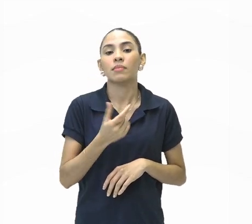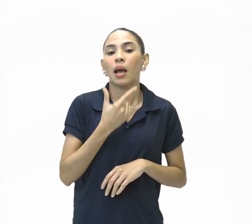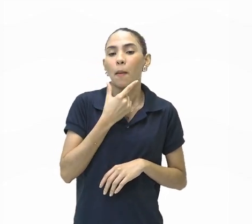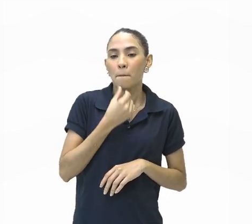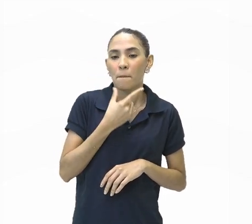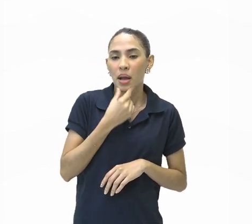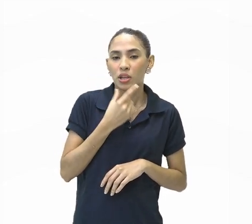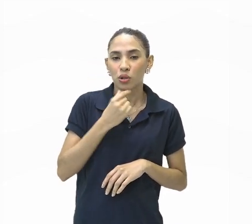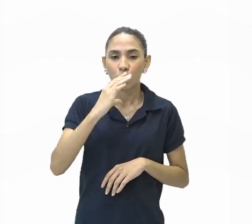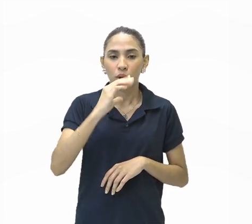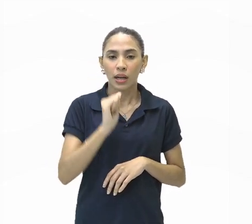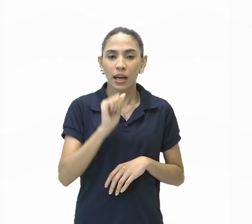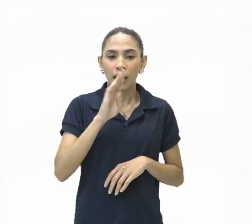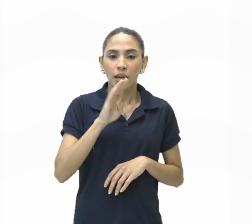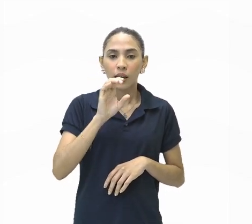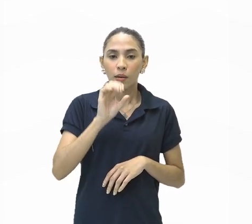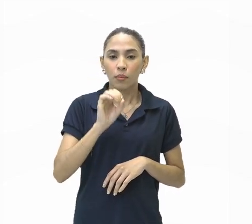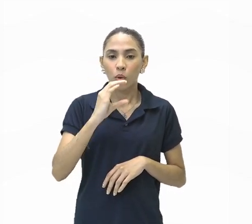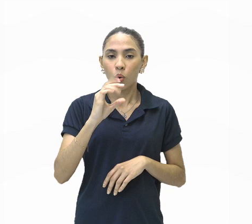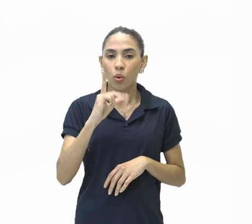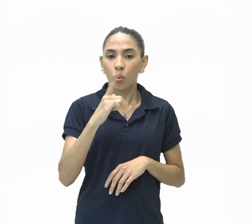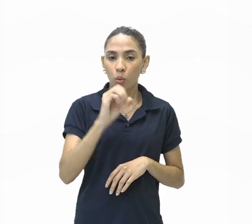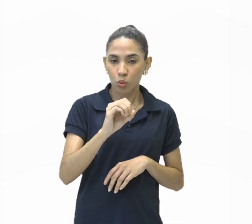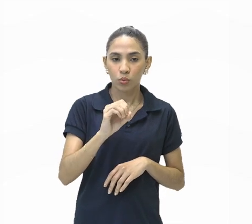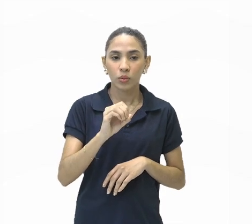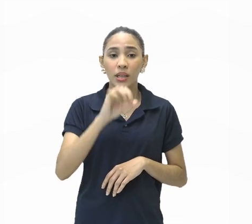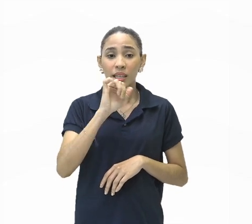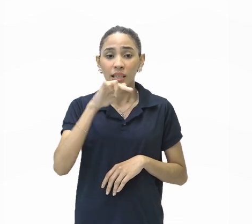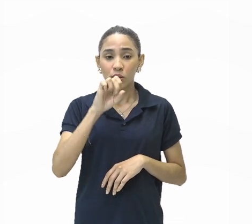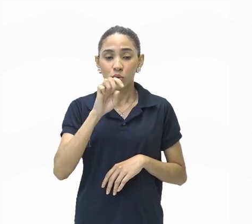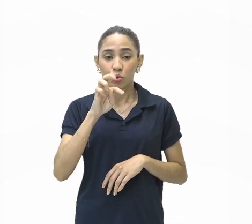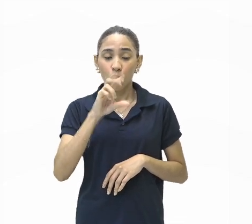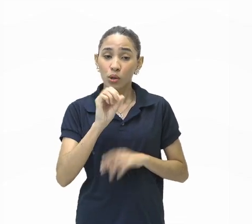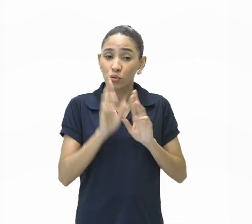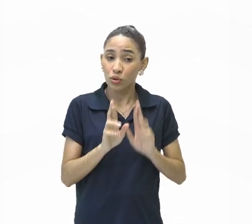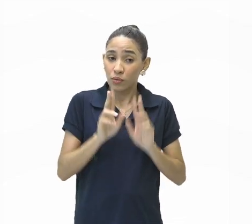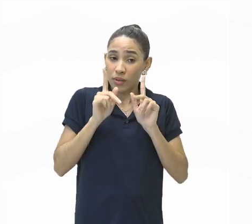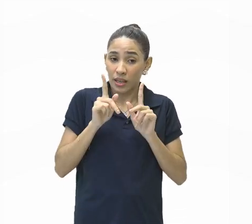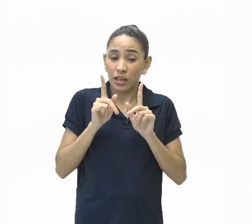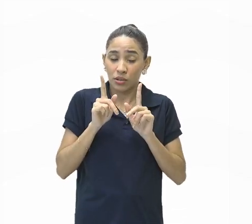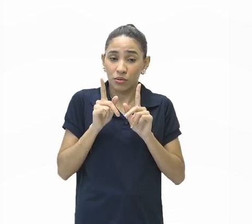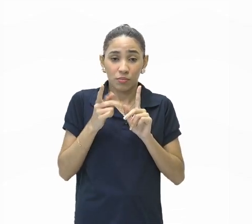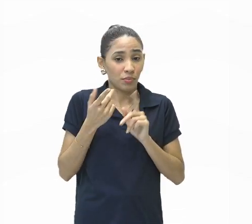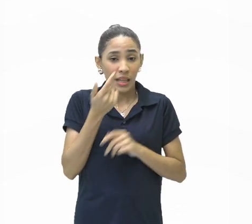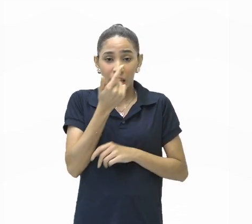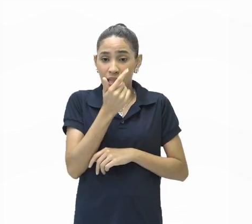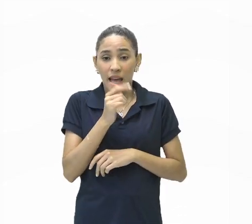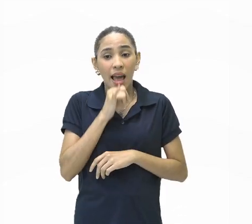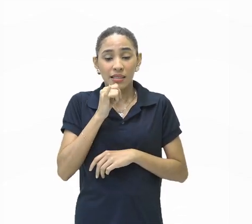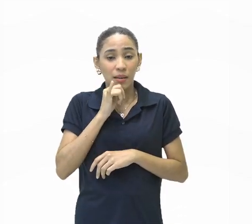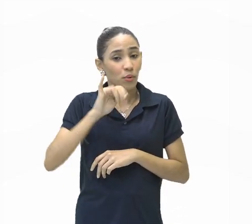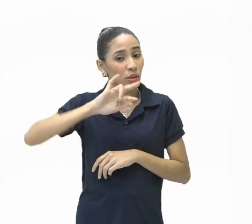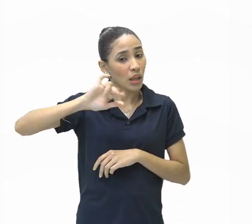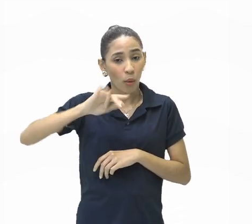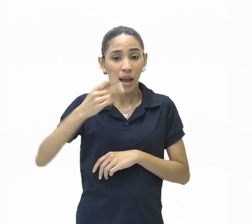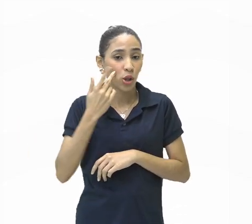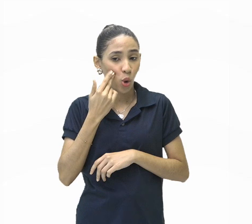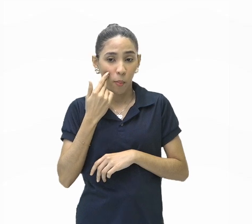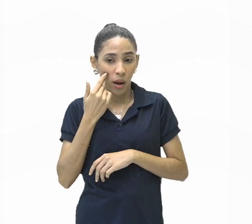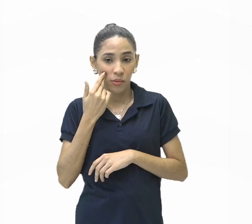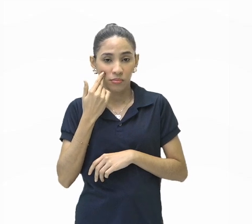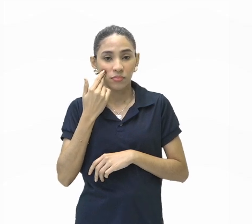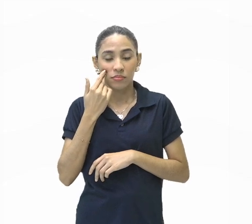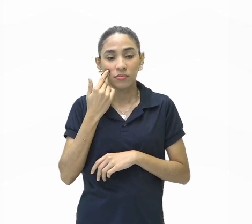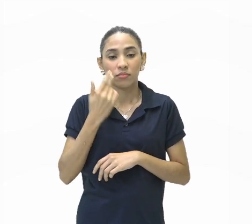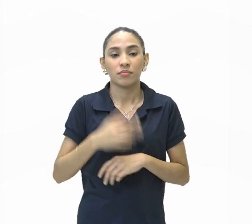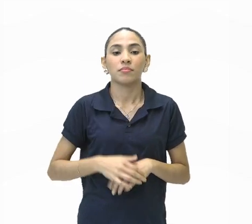né? Insólito quer dizer incomum, anormal. Então, uma viagem incomum ali, né? Uma viagem anormal